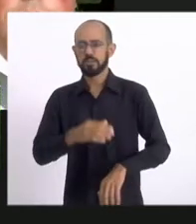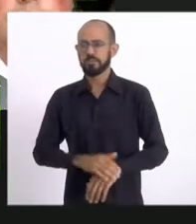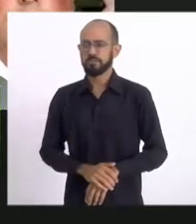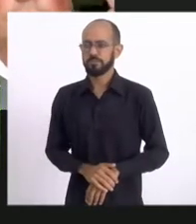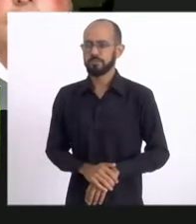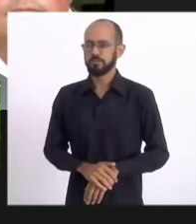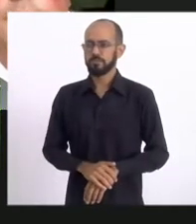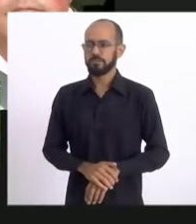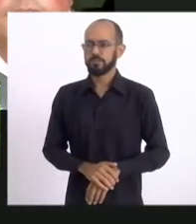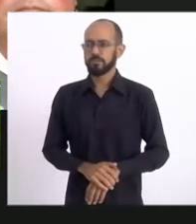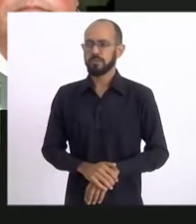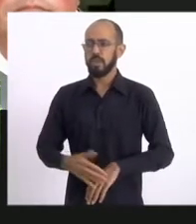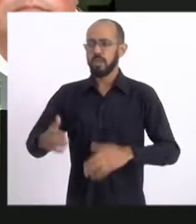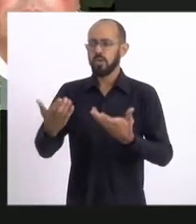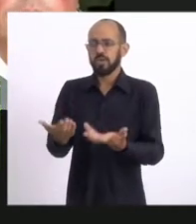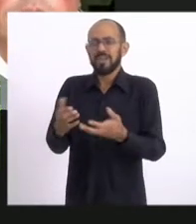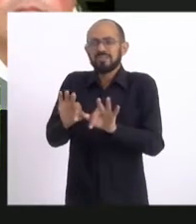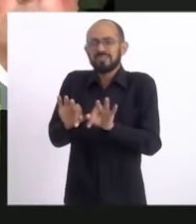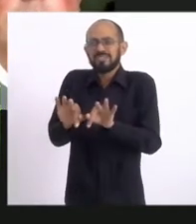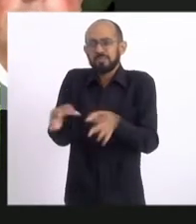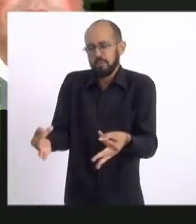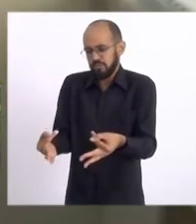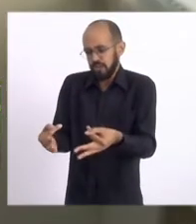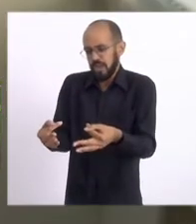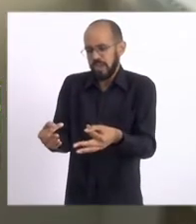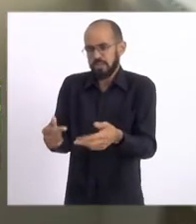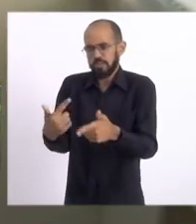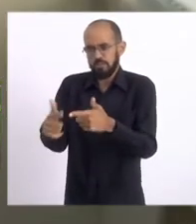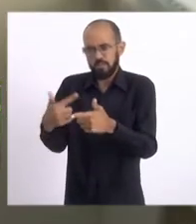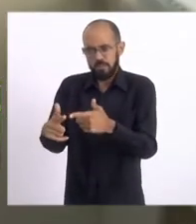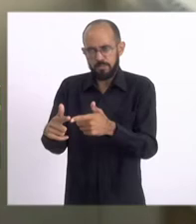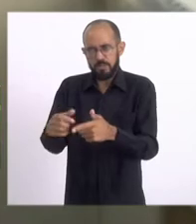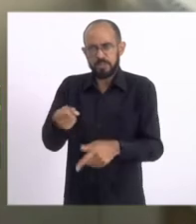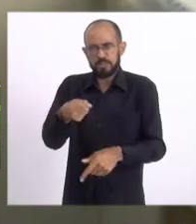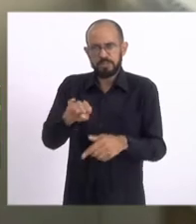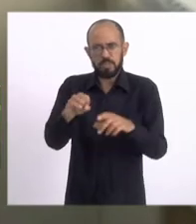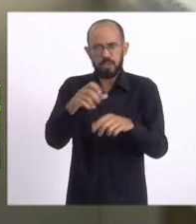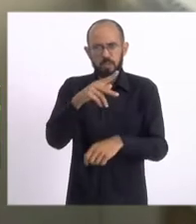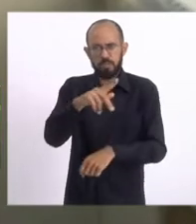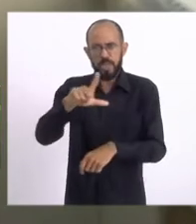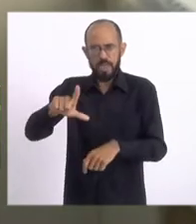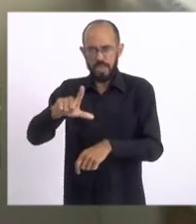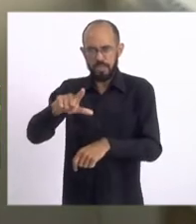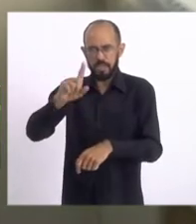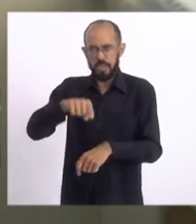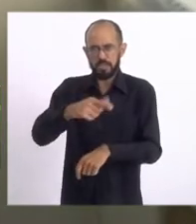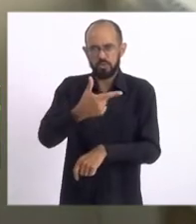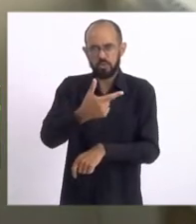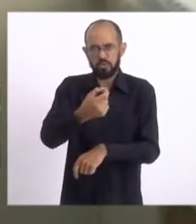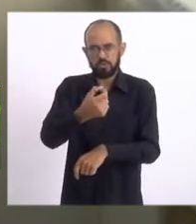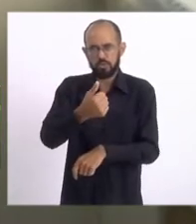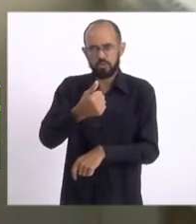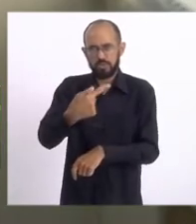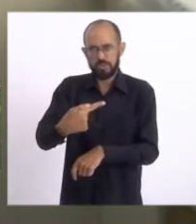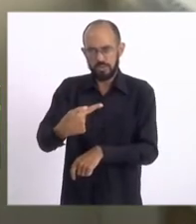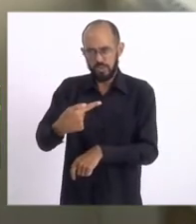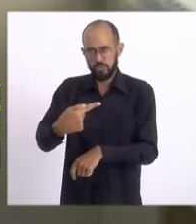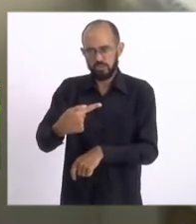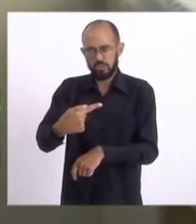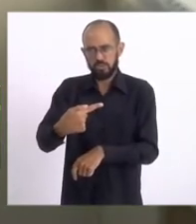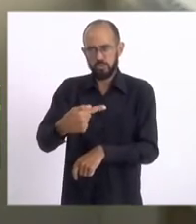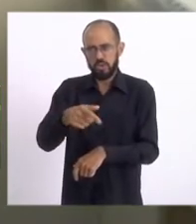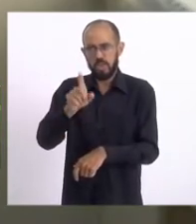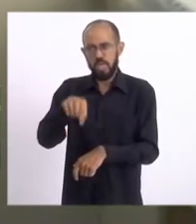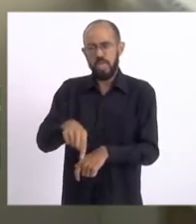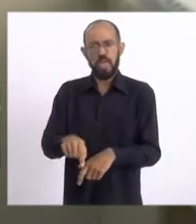queria simplificar essa questão. Esse projeto é de 17, da deputada Márcia Giovanni. É um